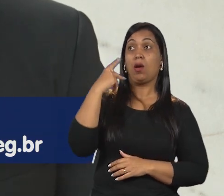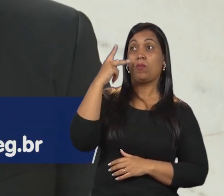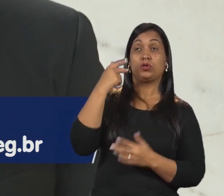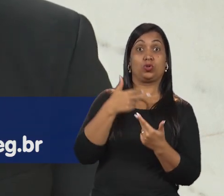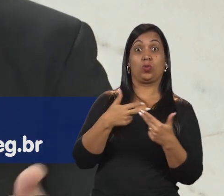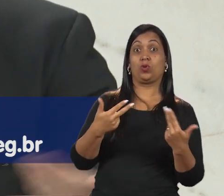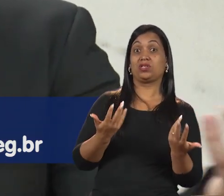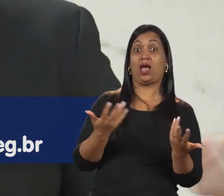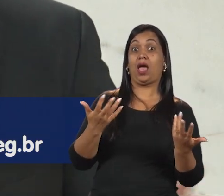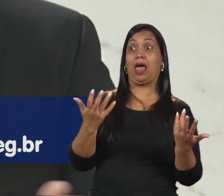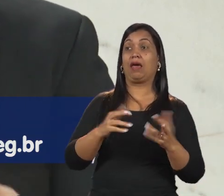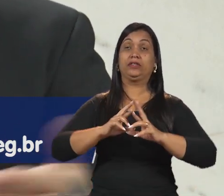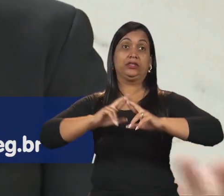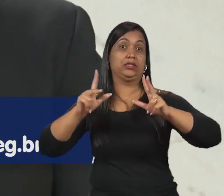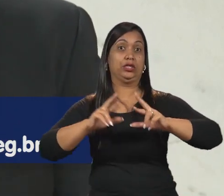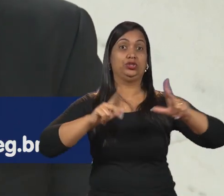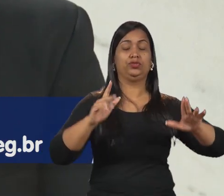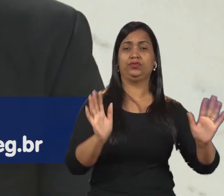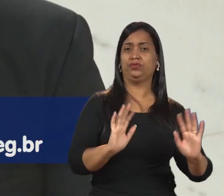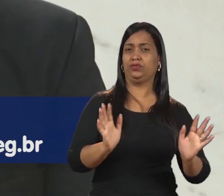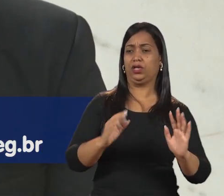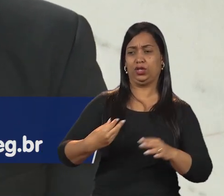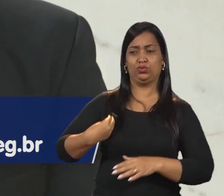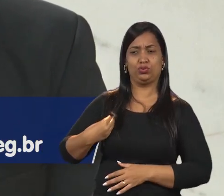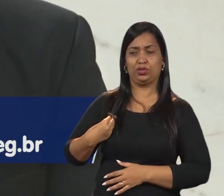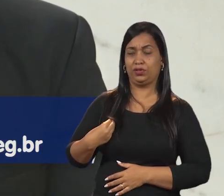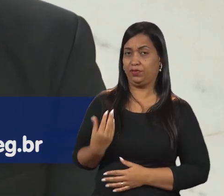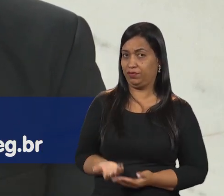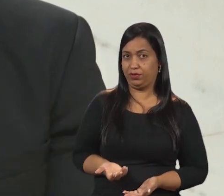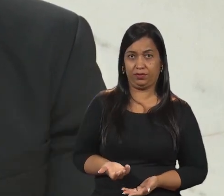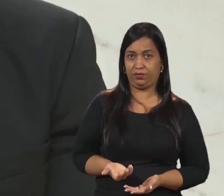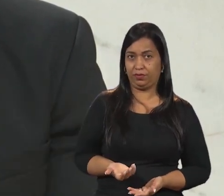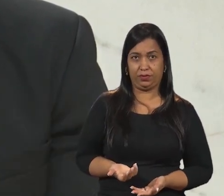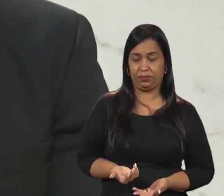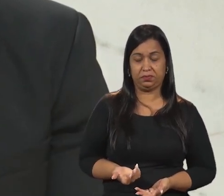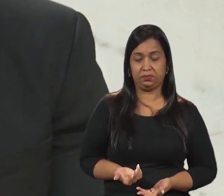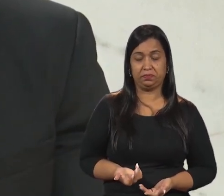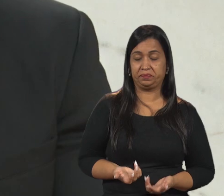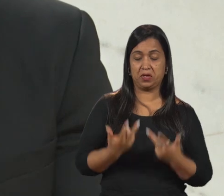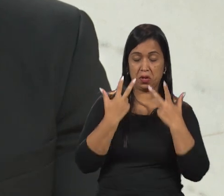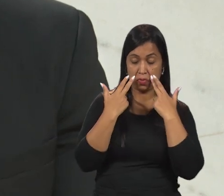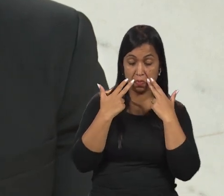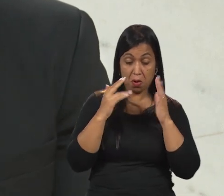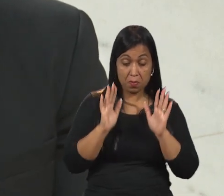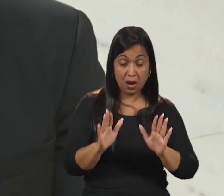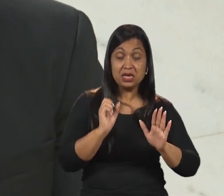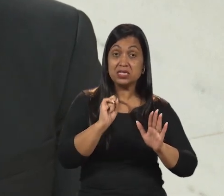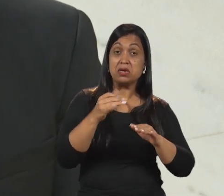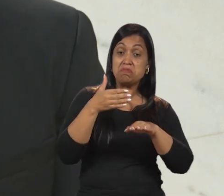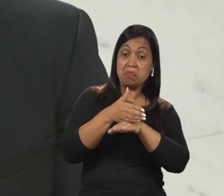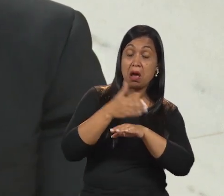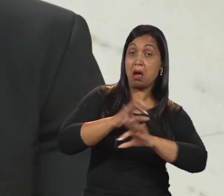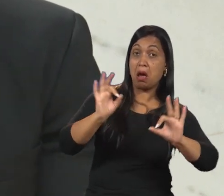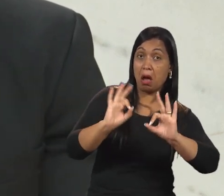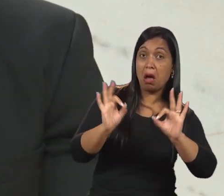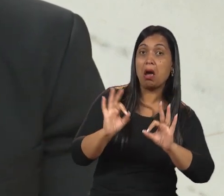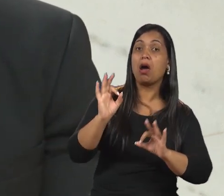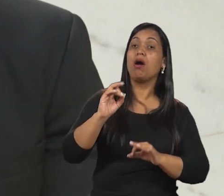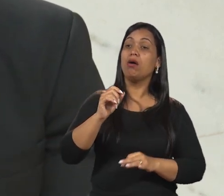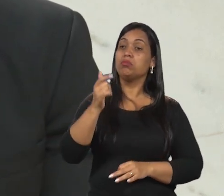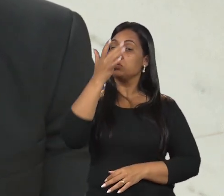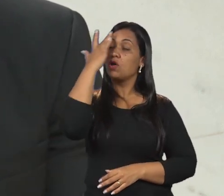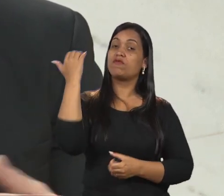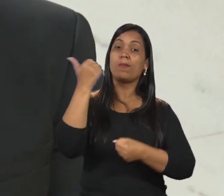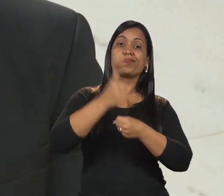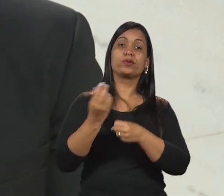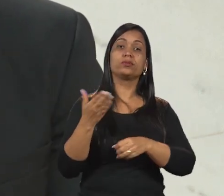que vai ser muito diferente daquilo que a gente vive na nossa vida comum. Mas se a gente não participa, alguém vai participar por